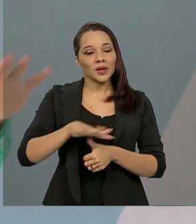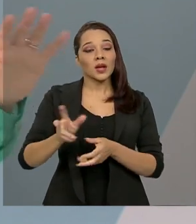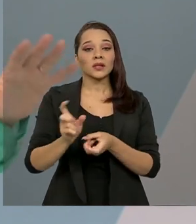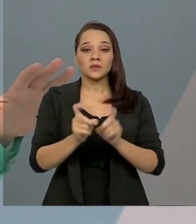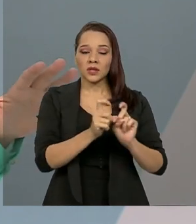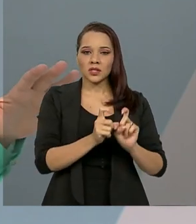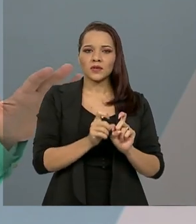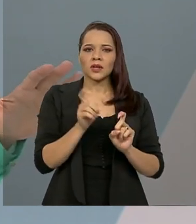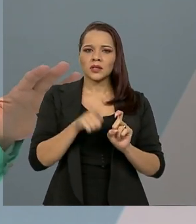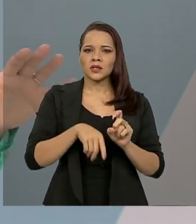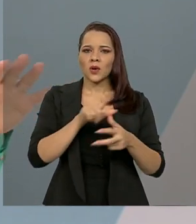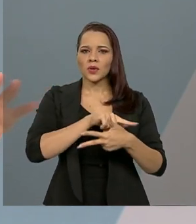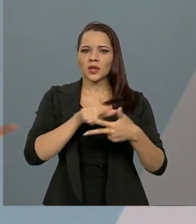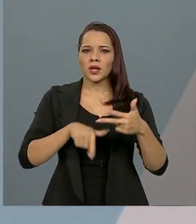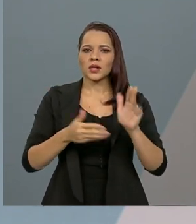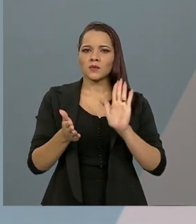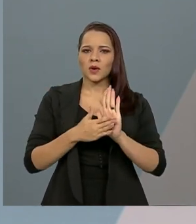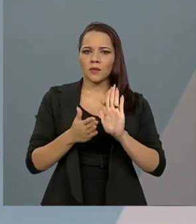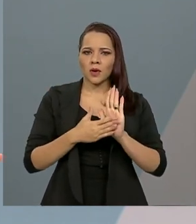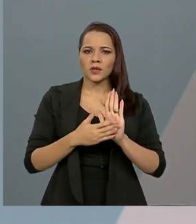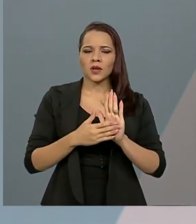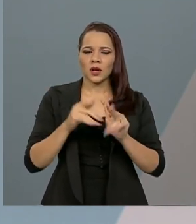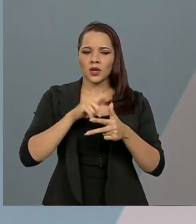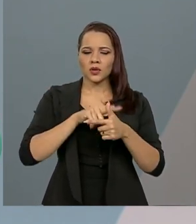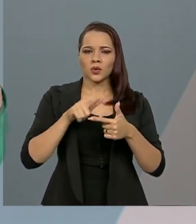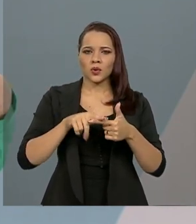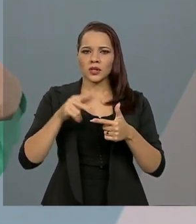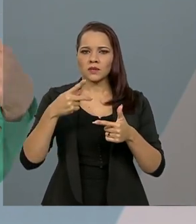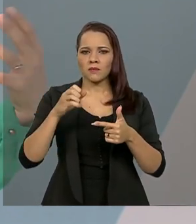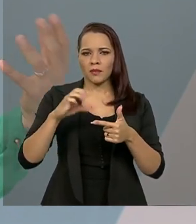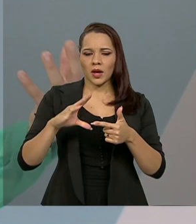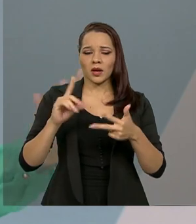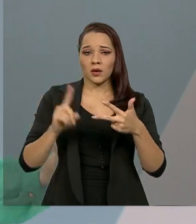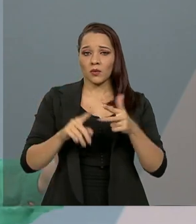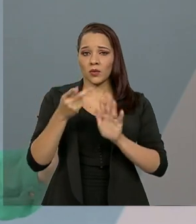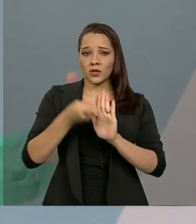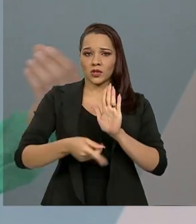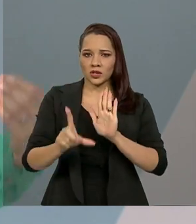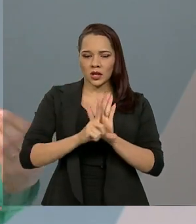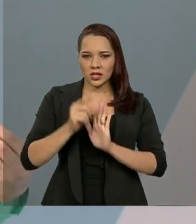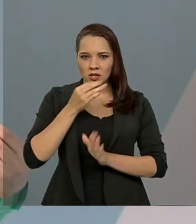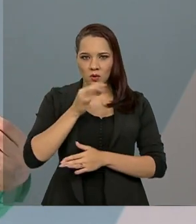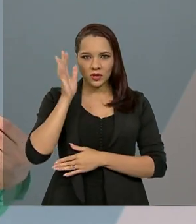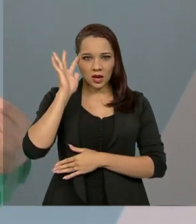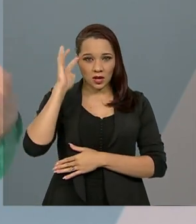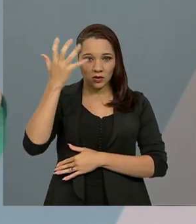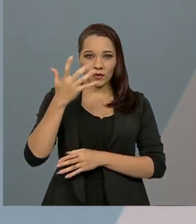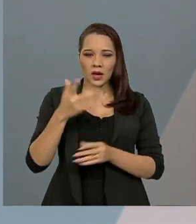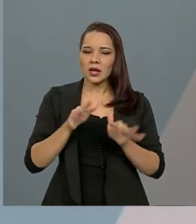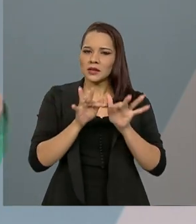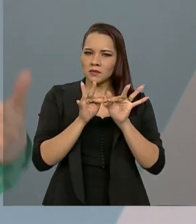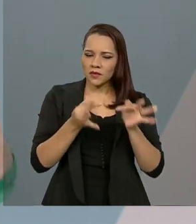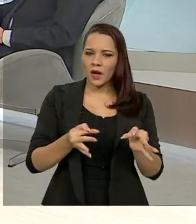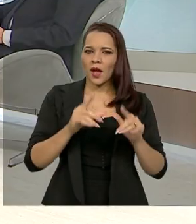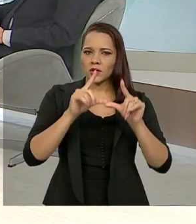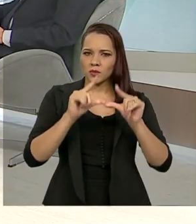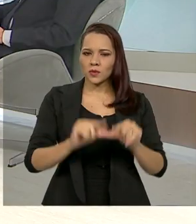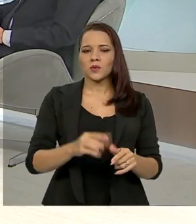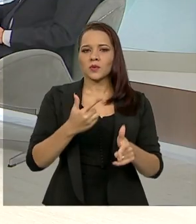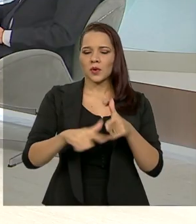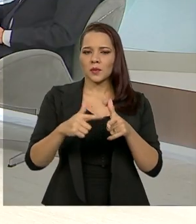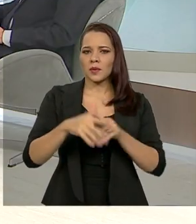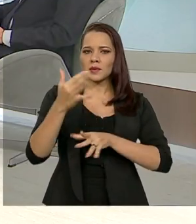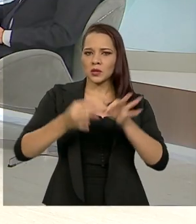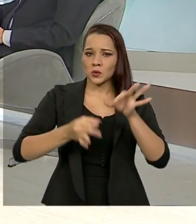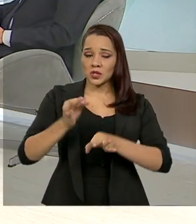posta na mesa, são três propostas, duas PECs e um projeto de lei, poderia resolver, simplificar de verdade, diminuir as questões judiciais